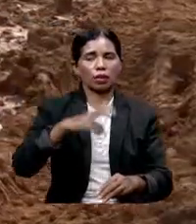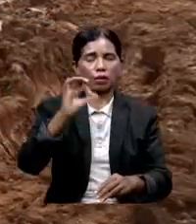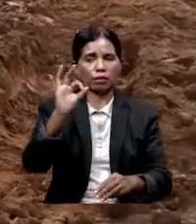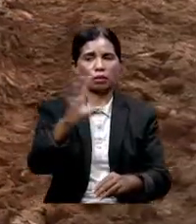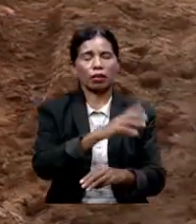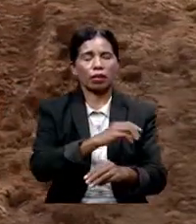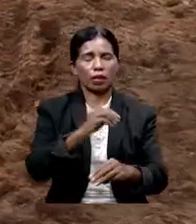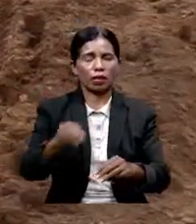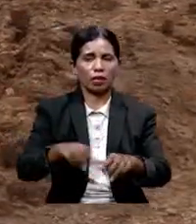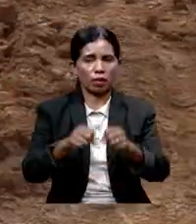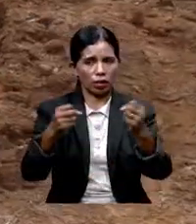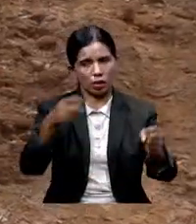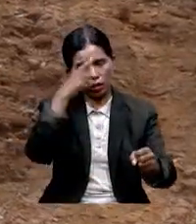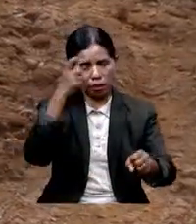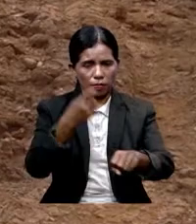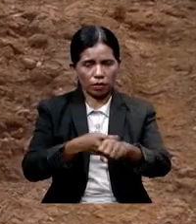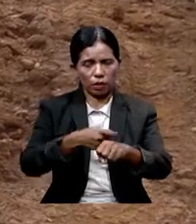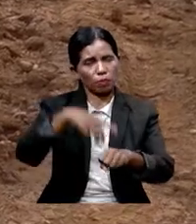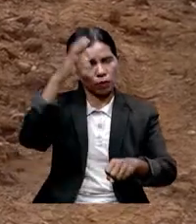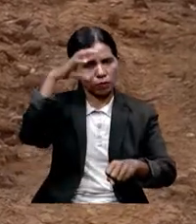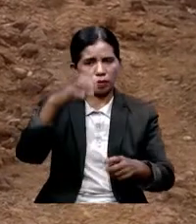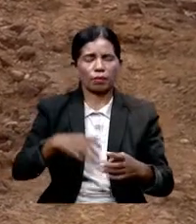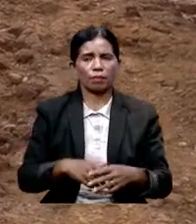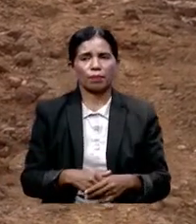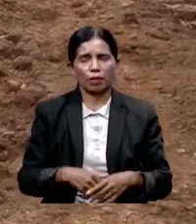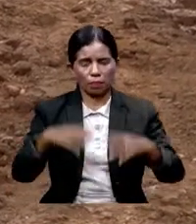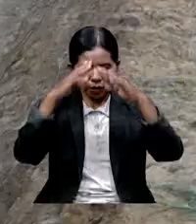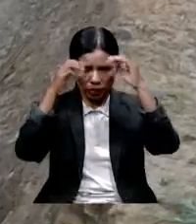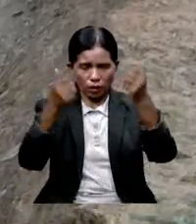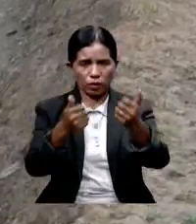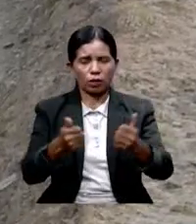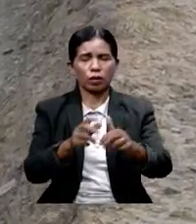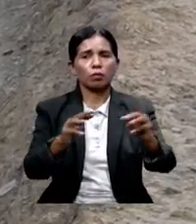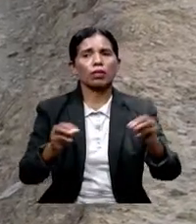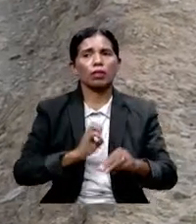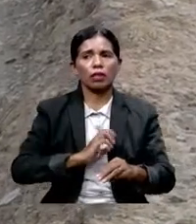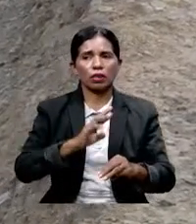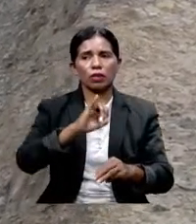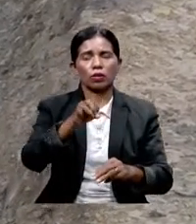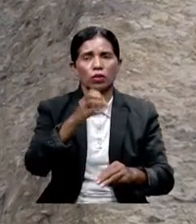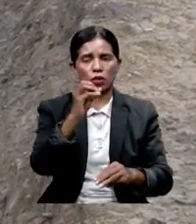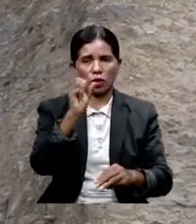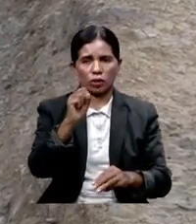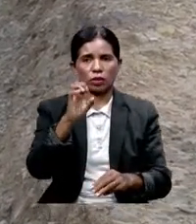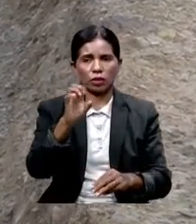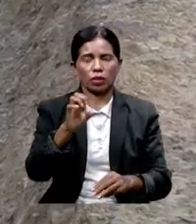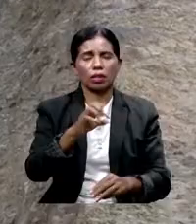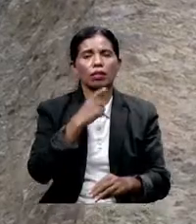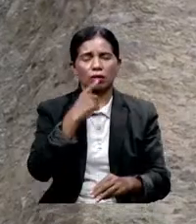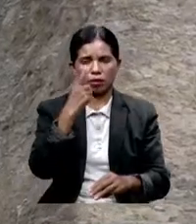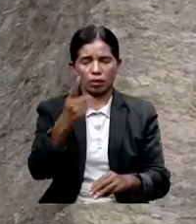besi aumenta grave tamba tempo uran. Presidente e autoridade município Hermera, José Martinho dos Santos Soares